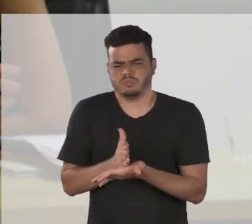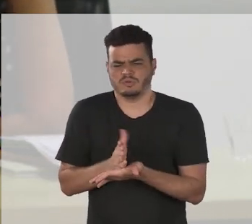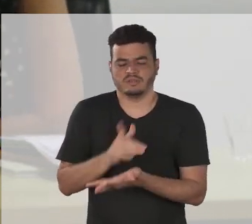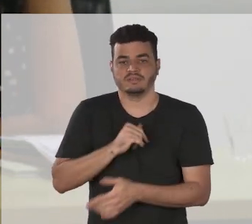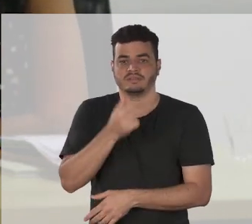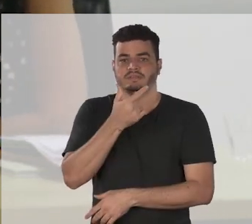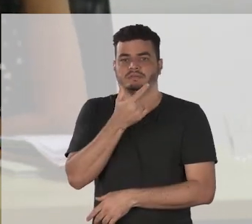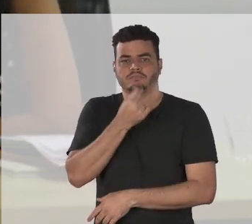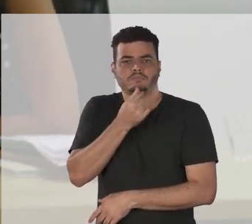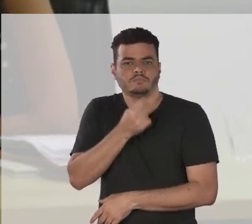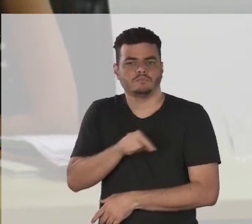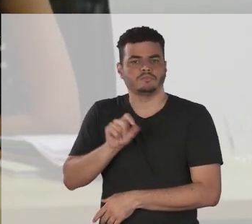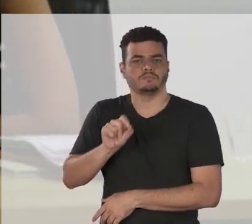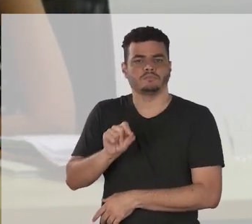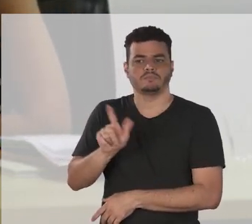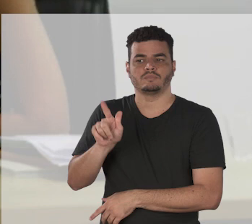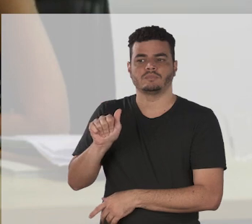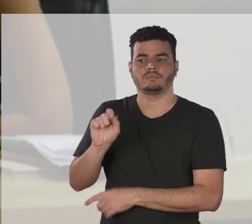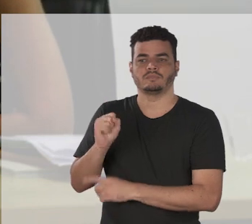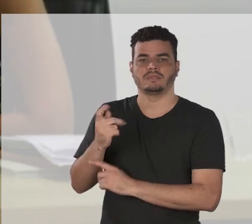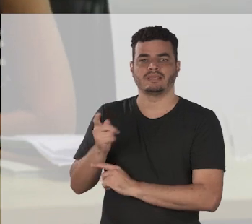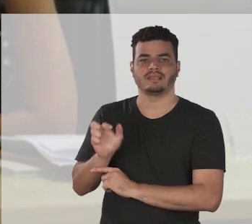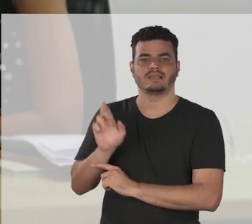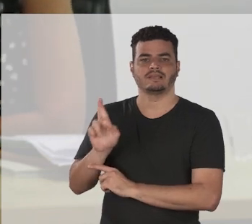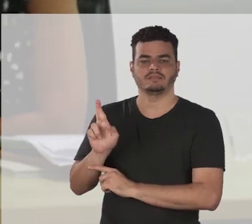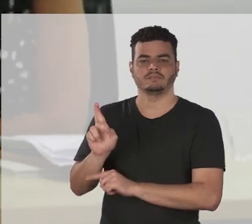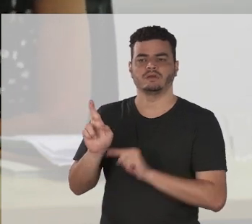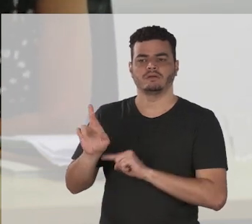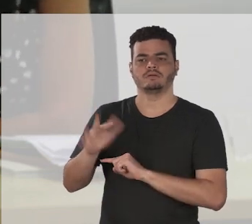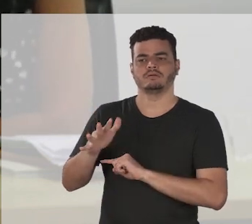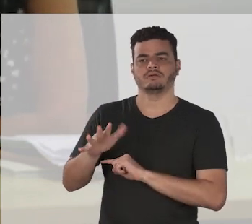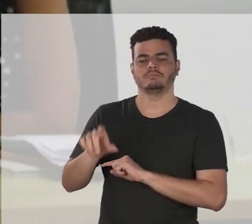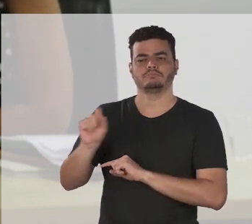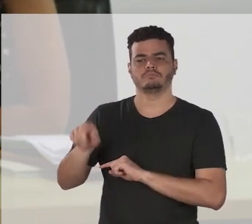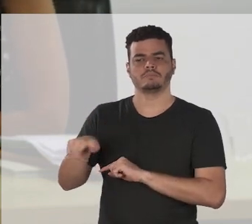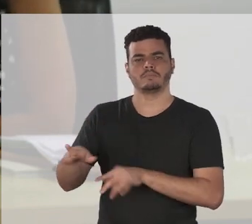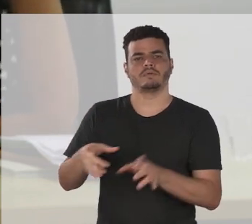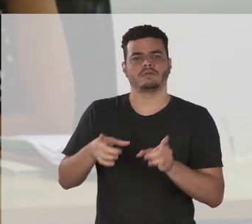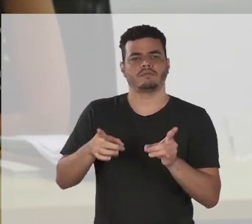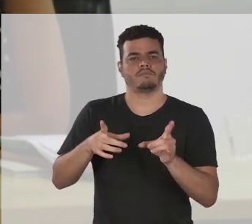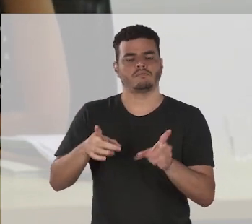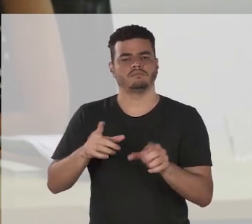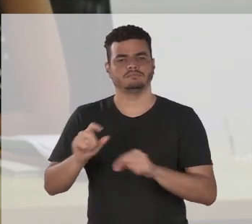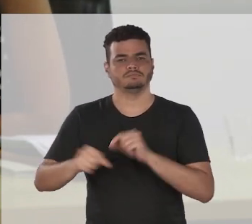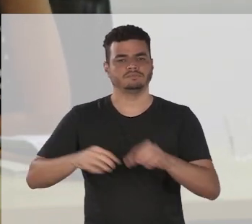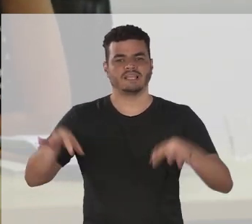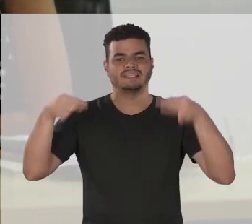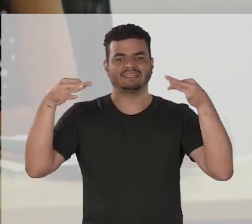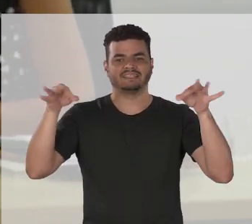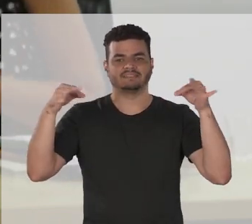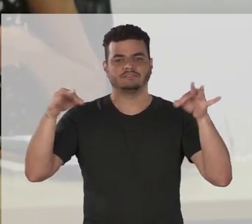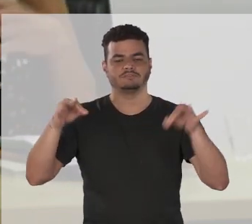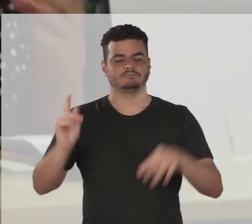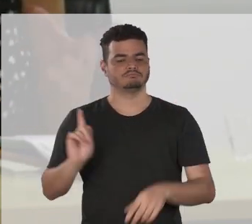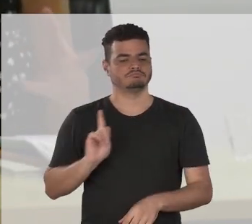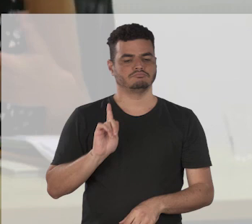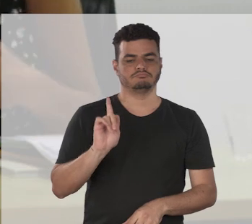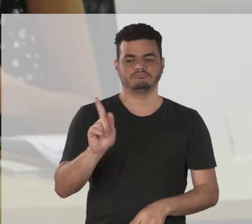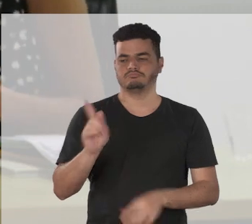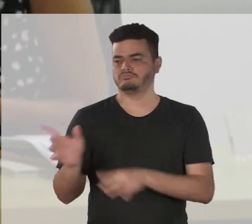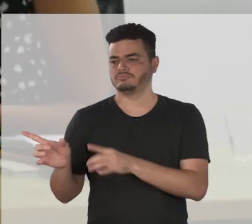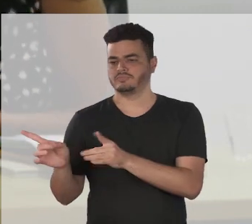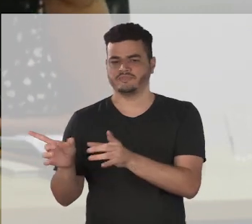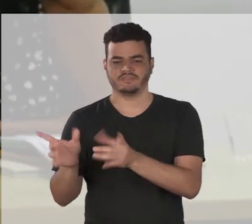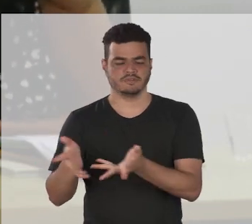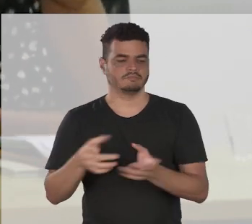é o caso Gaspar, que é um senhor, embora que venda toalhas de mesa de forma ambulante, Ele